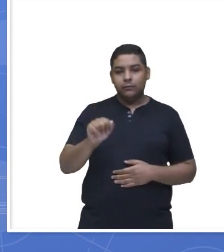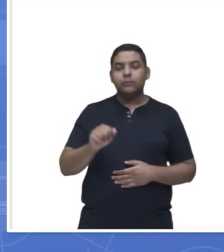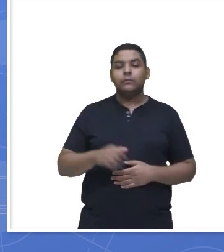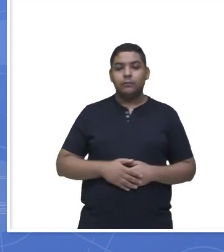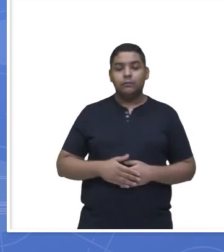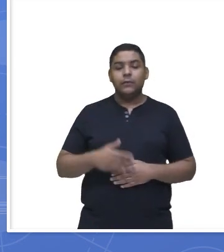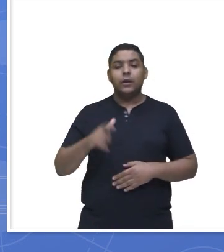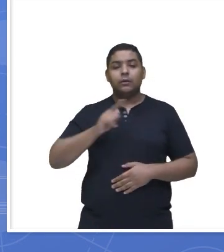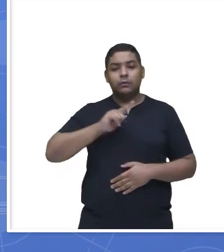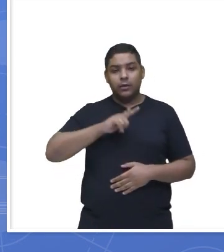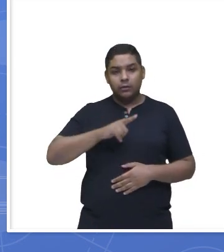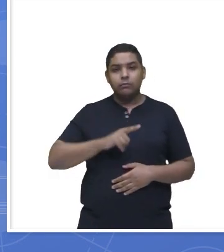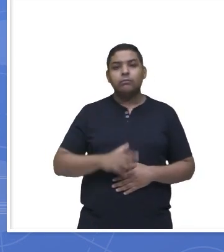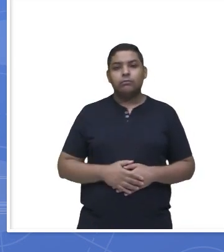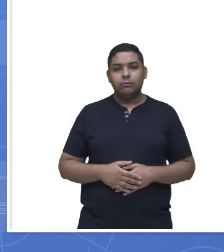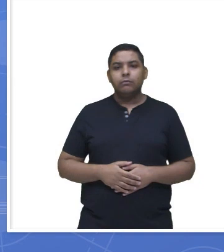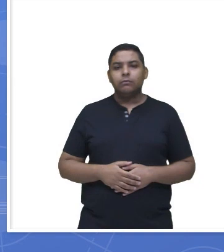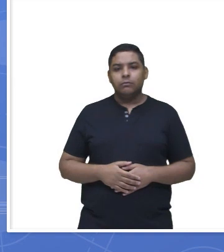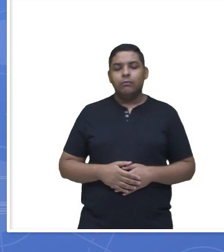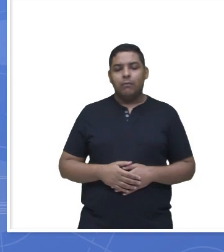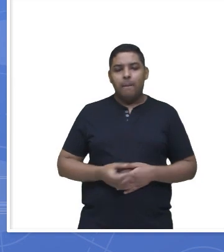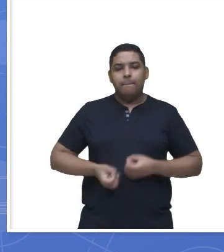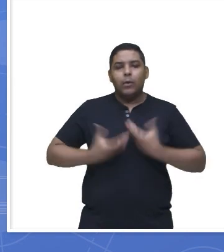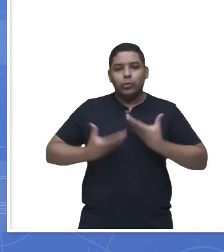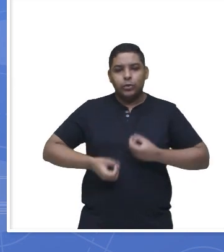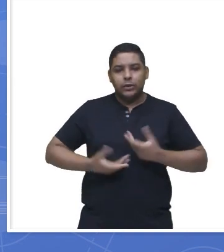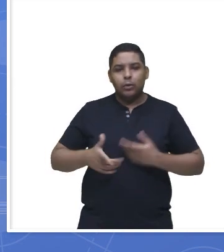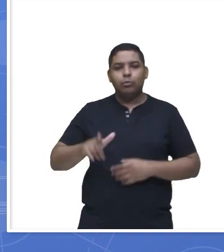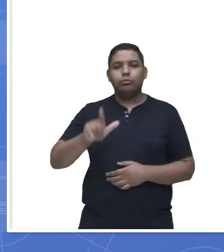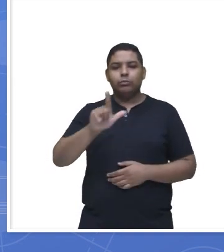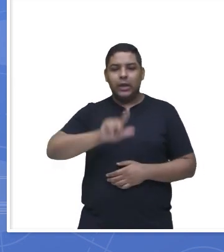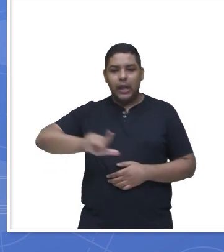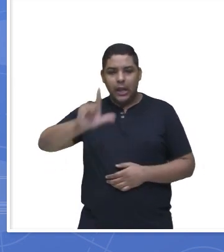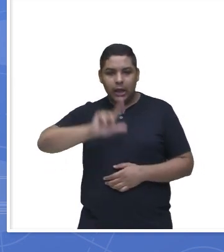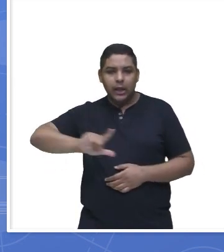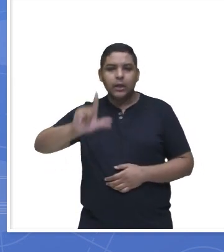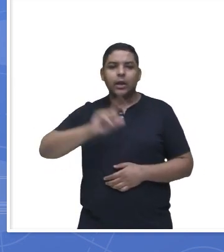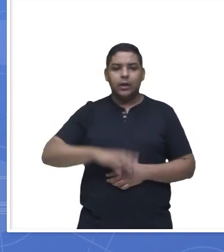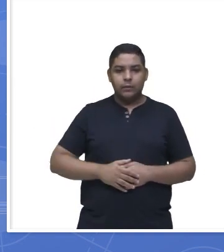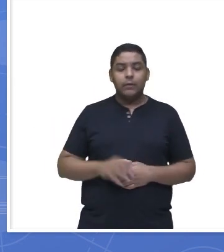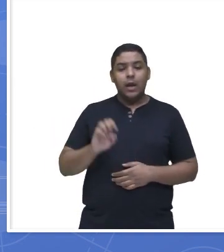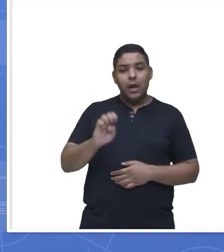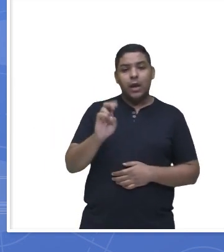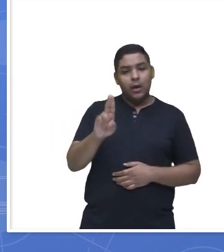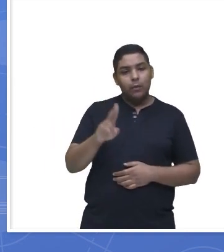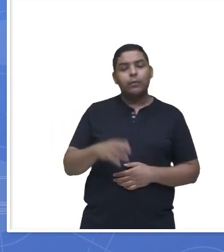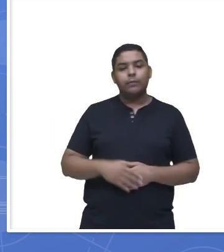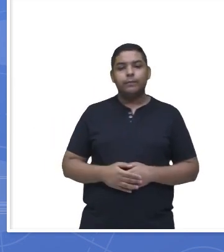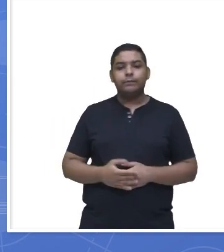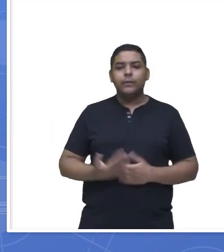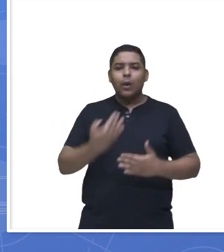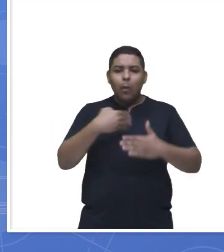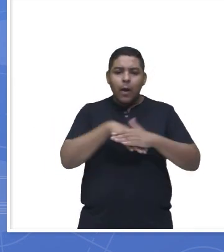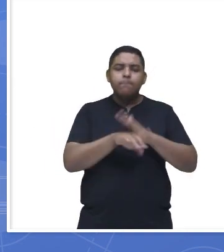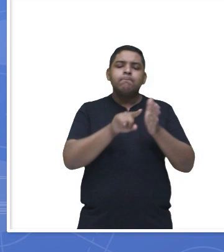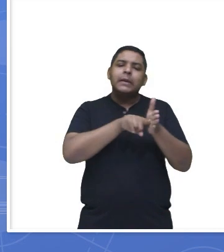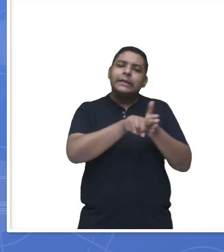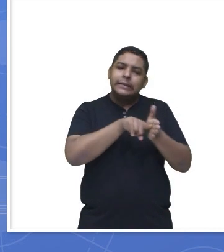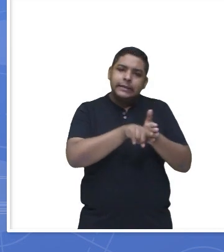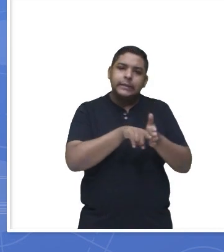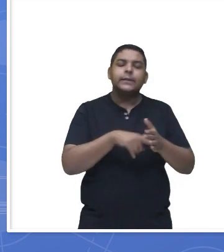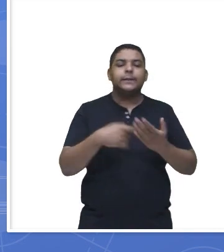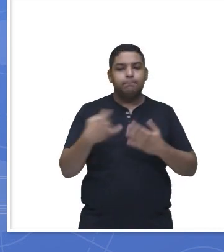né? Chamando a morte, vamos assim dizer também. O seu livro, guardem e pesquisem mais. Tá? Nós temos